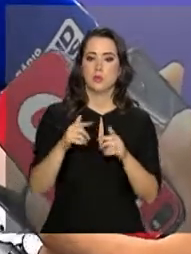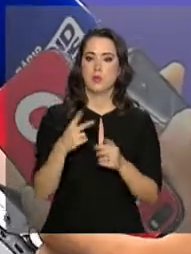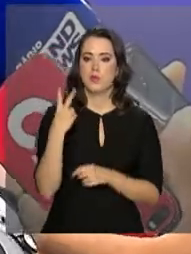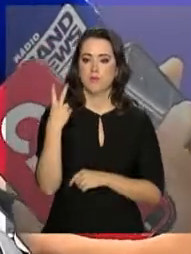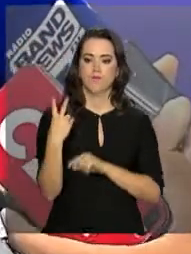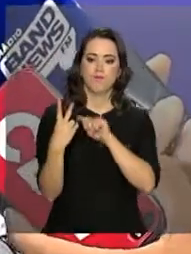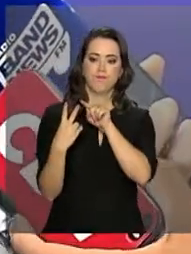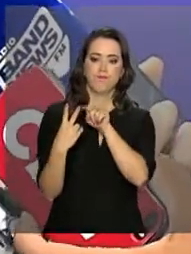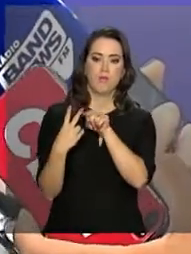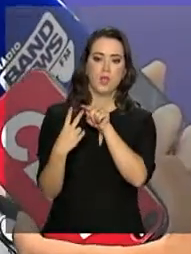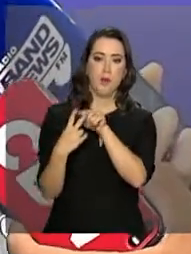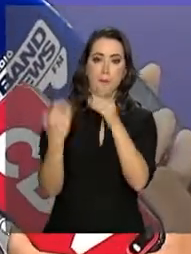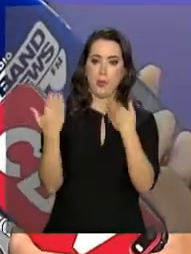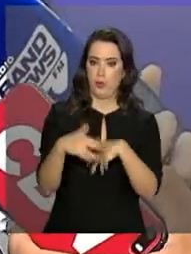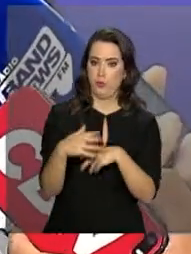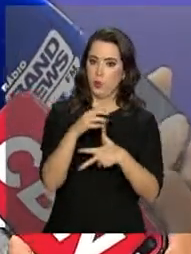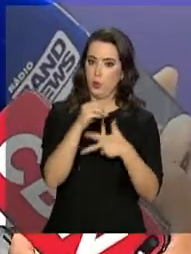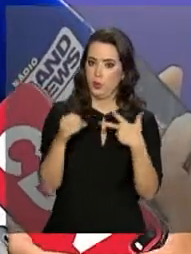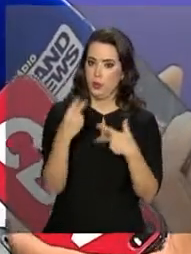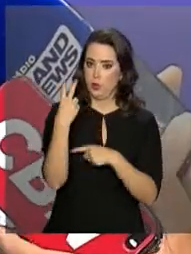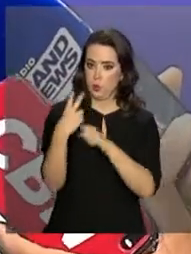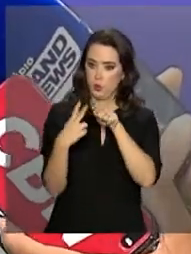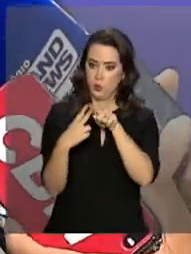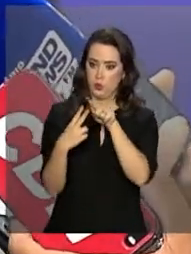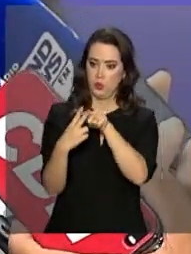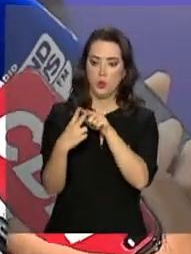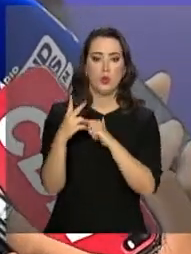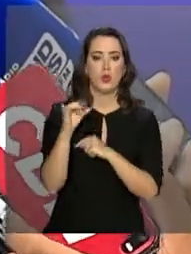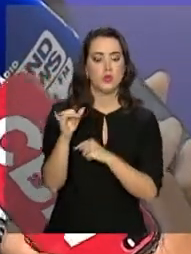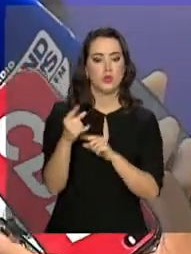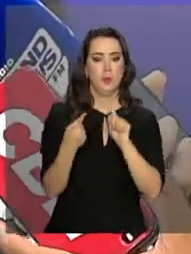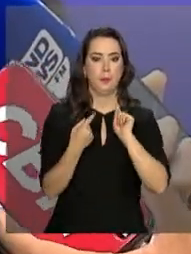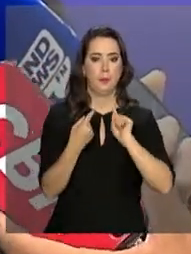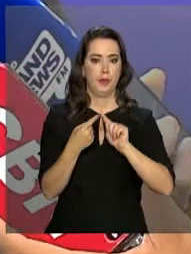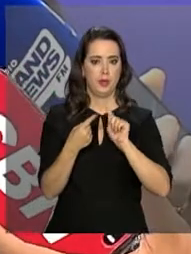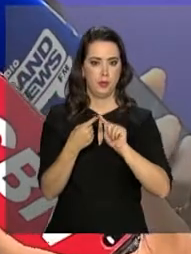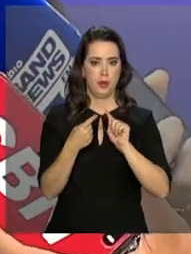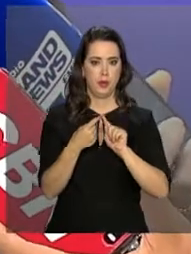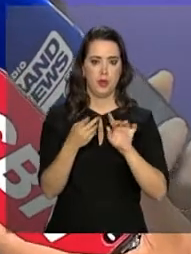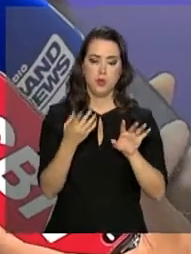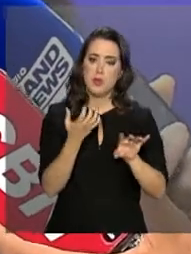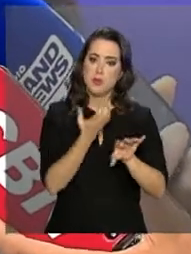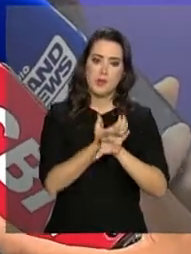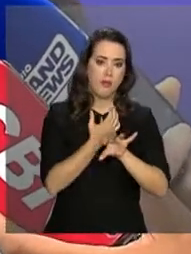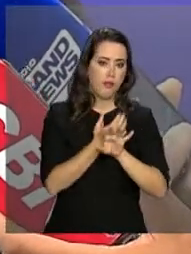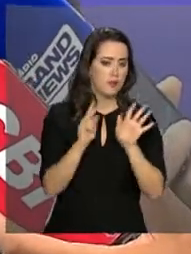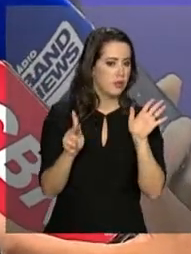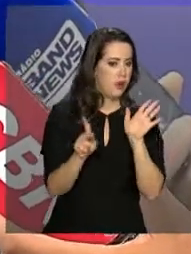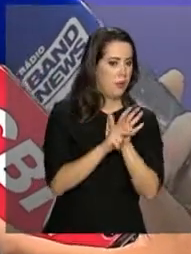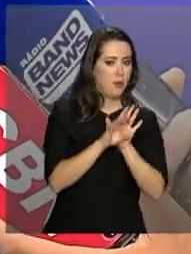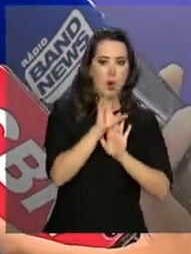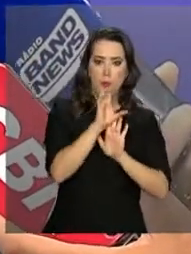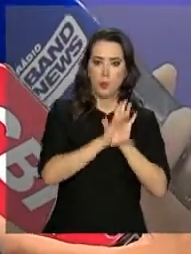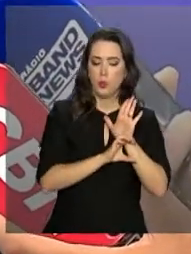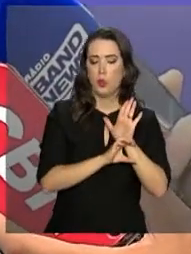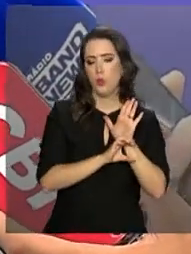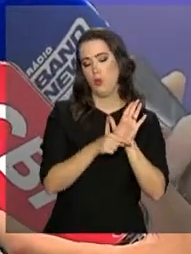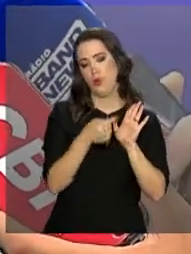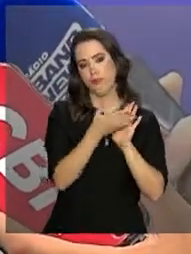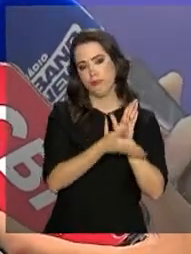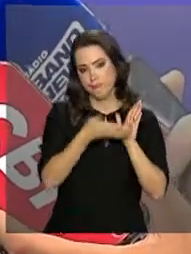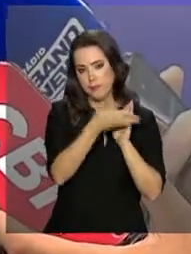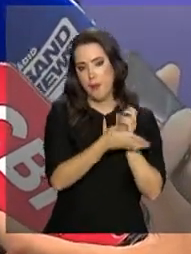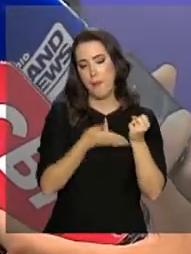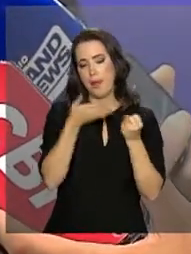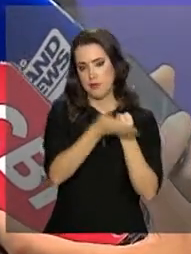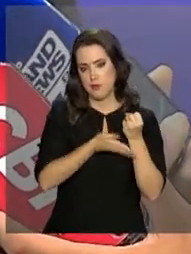dias sendo que o primeiro dia será para as habilidades e competências que serão previstas na base nacional comum